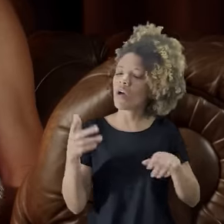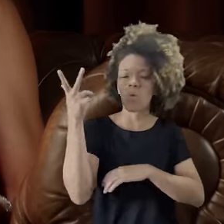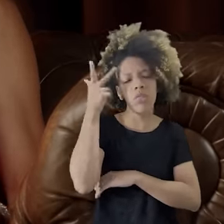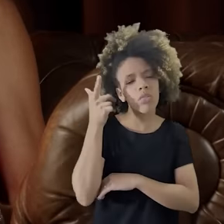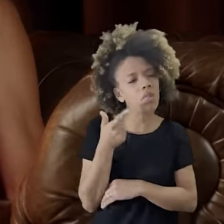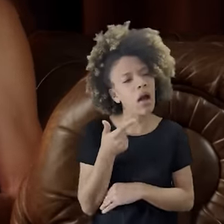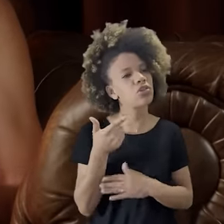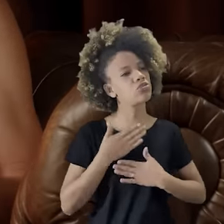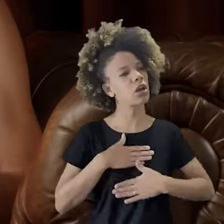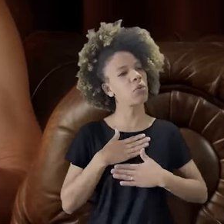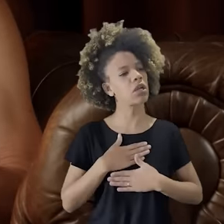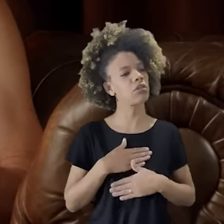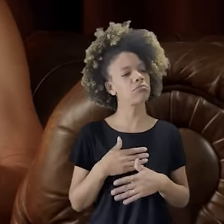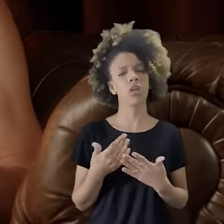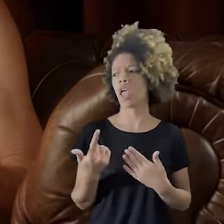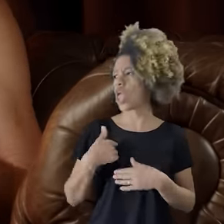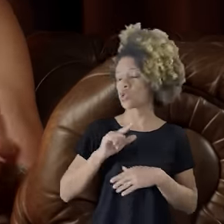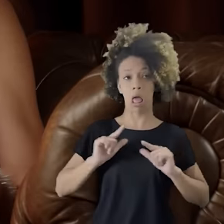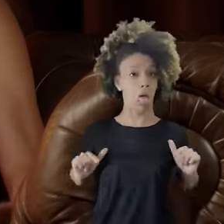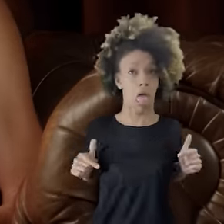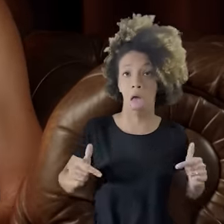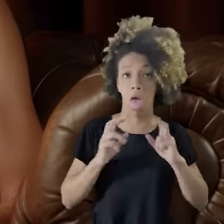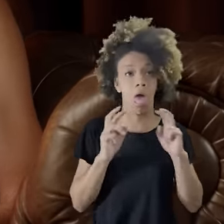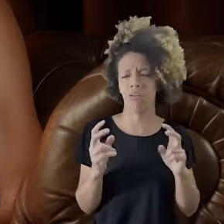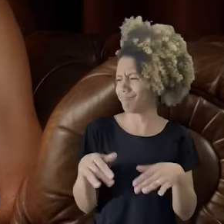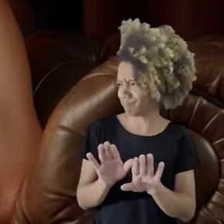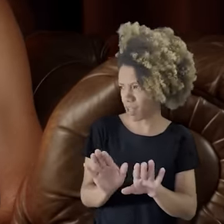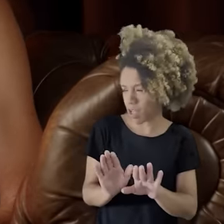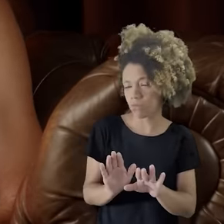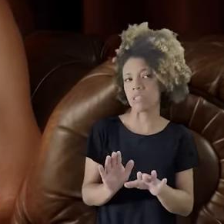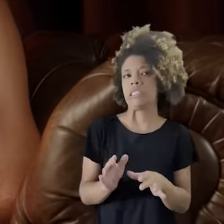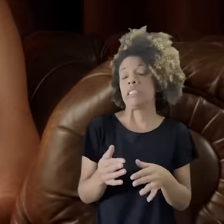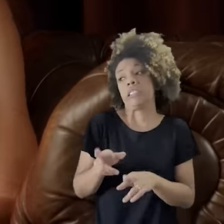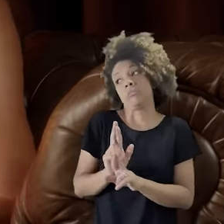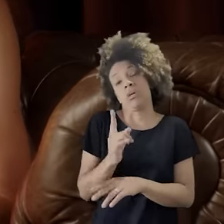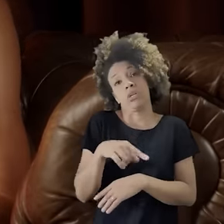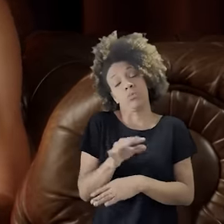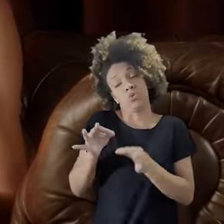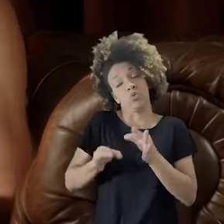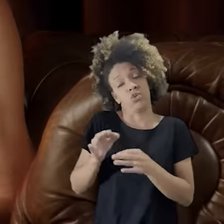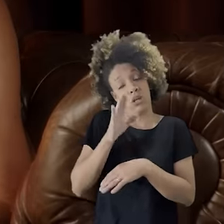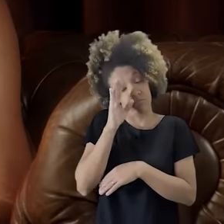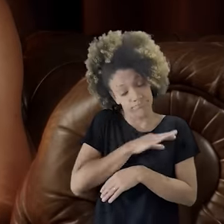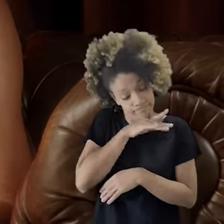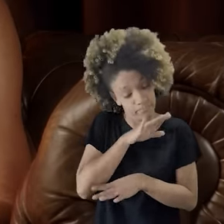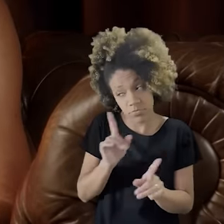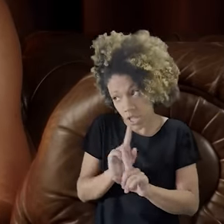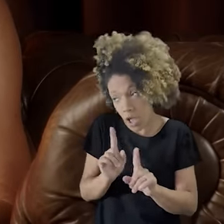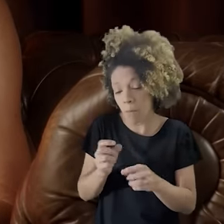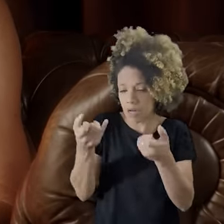naturalidade que eu não sou expansiva que nem eu tava falando né espero também que as pessoas não têm me julgado mal né